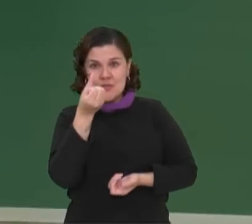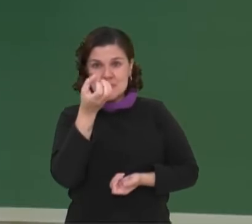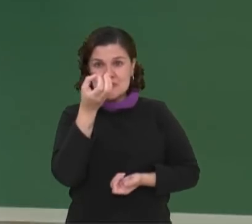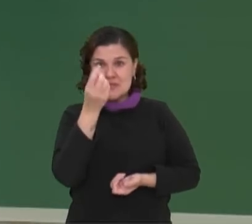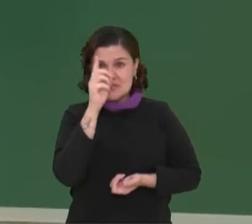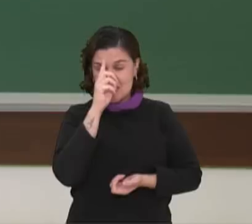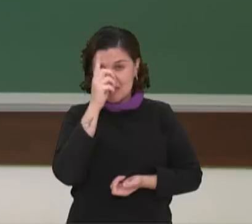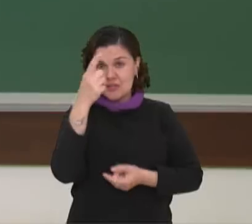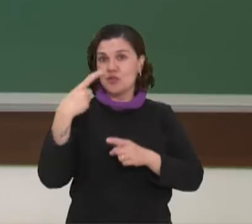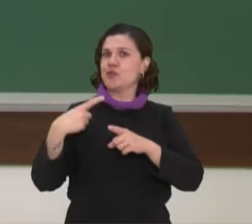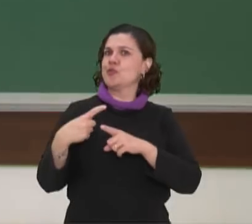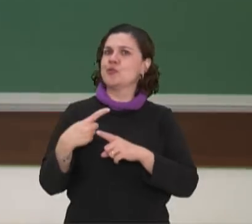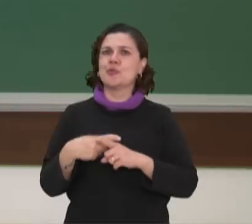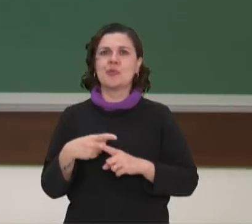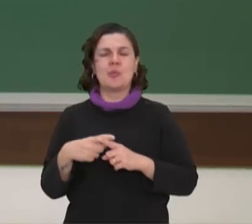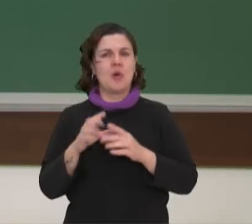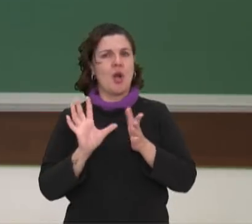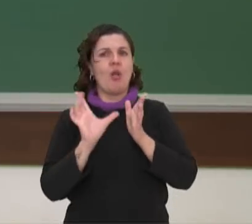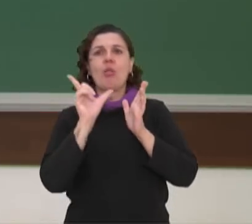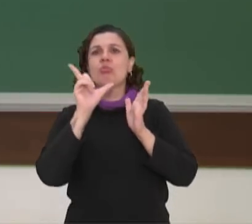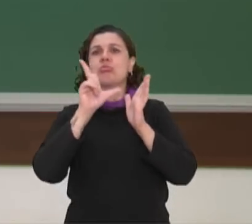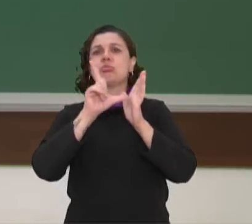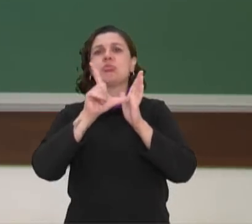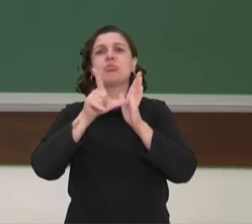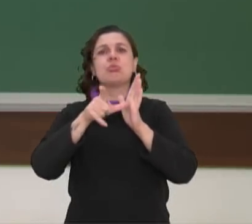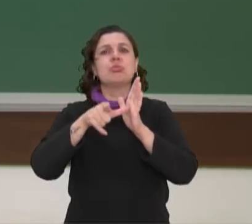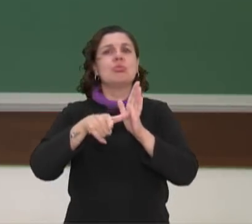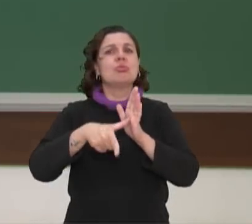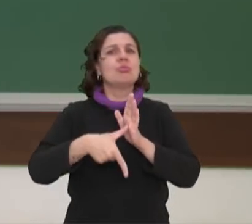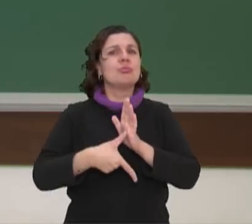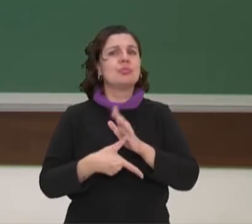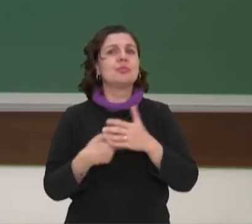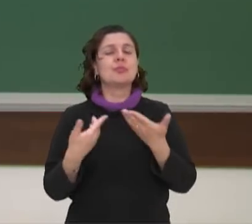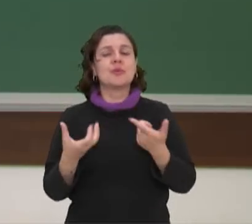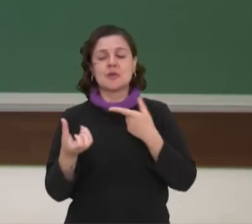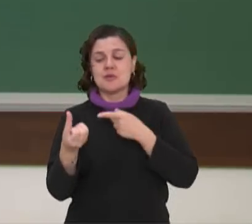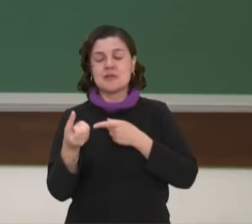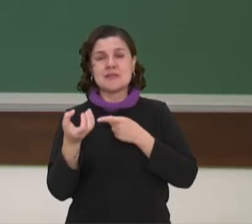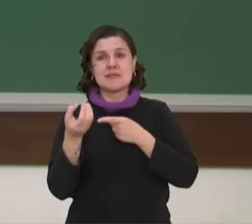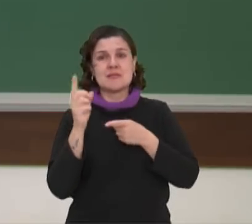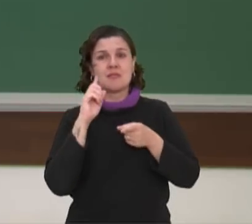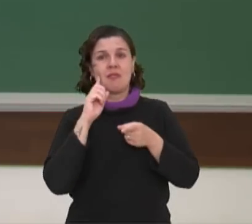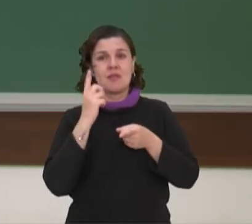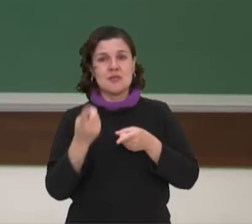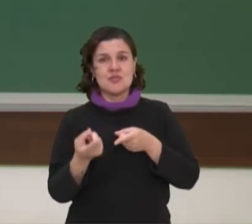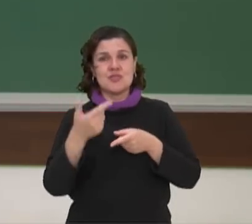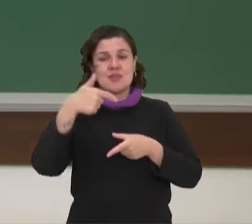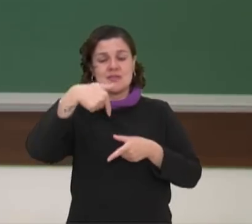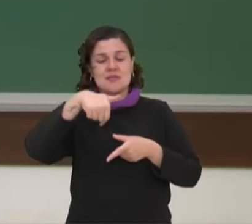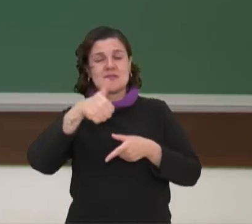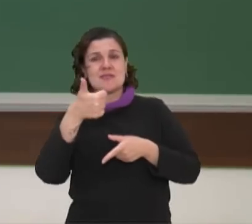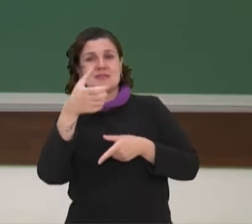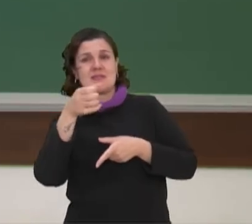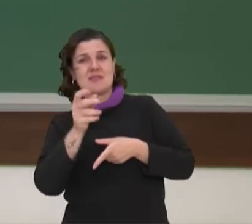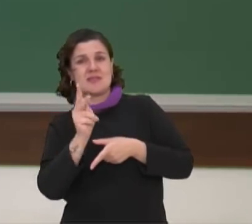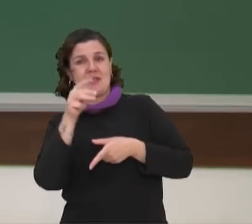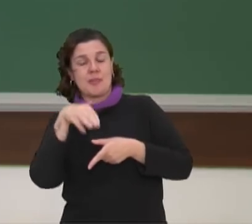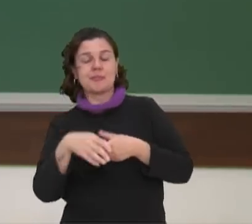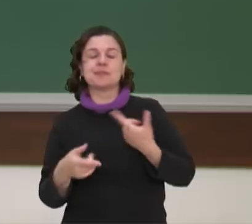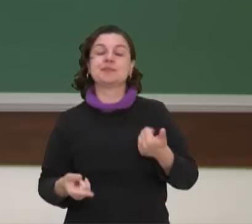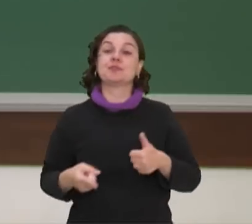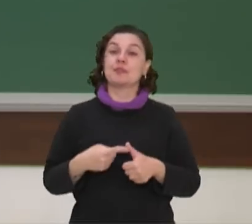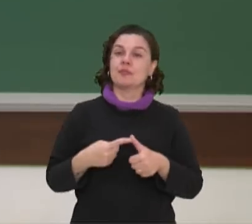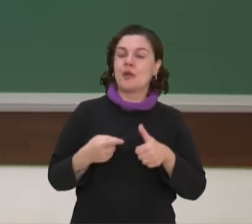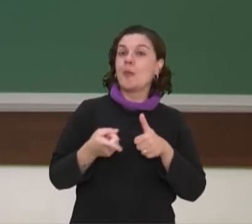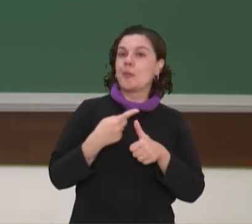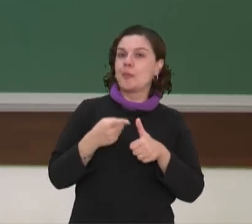caminho, por que tanto tempo? Porque 60 dias para fazer 710 quilômetros. Primeiro, o